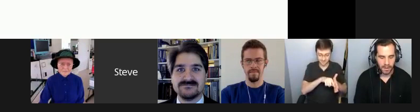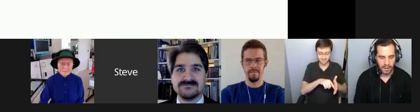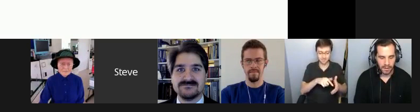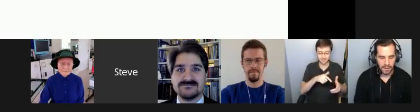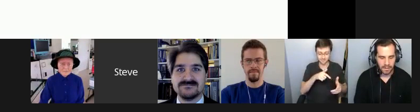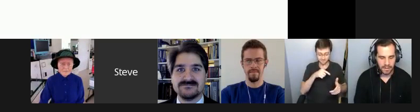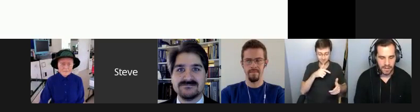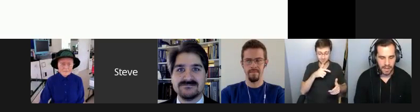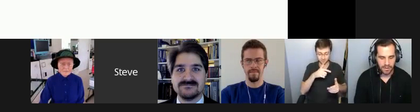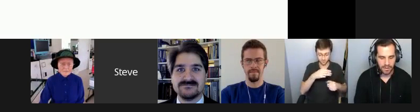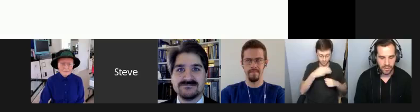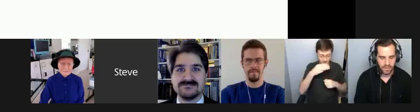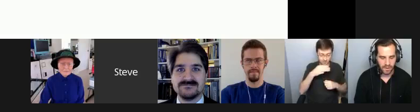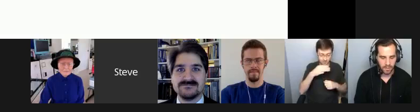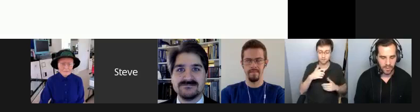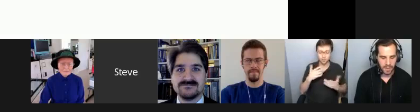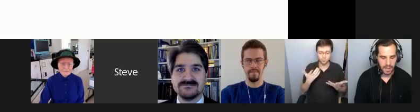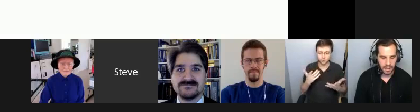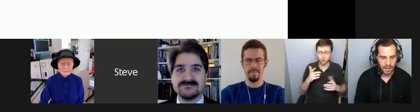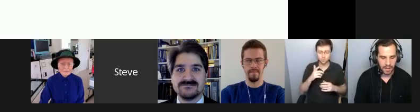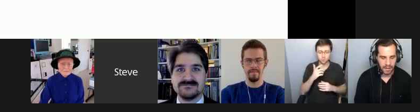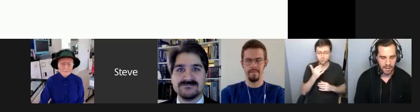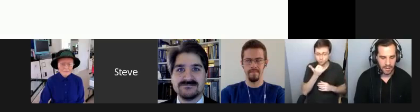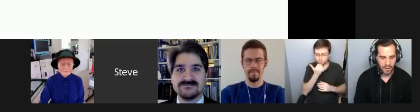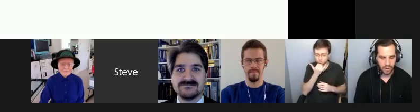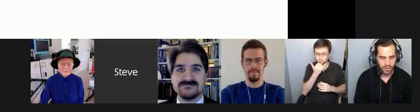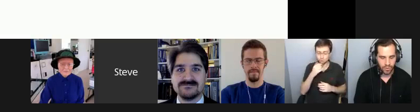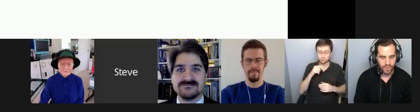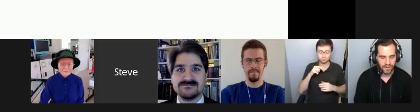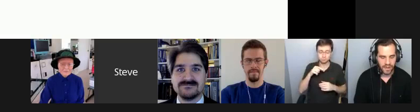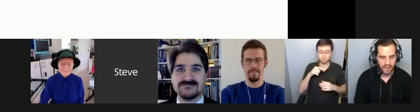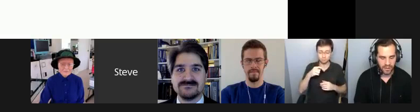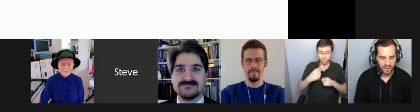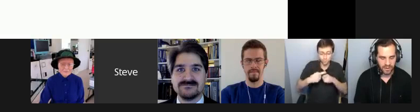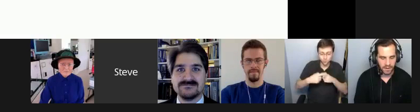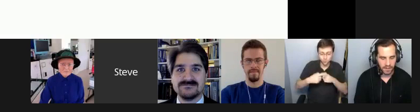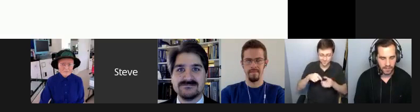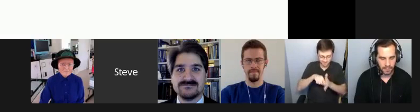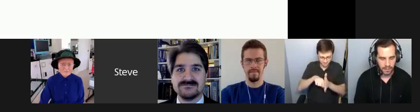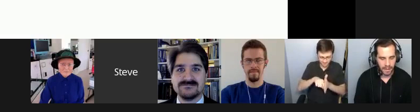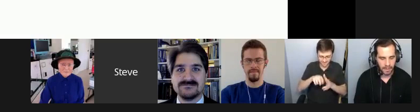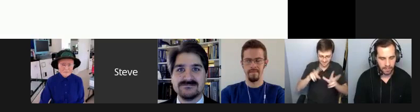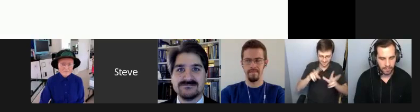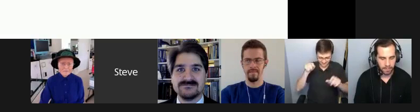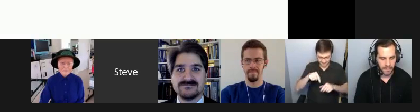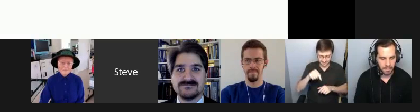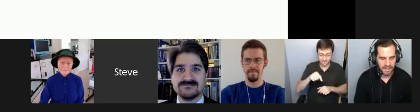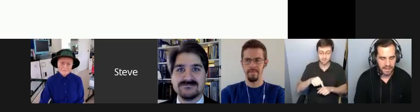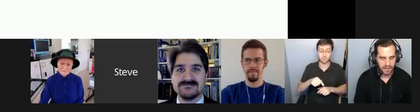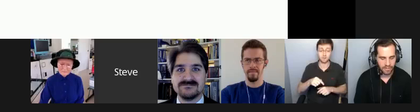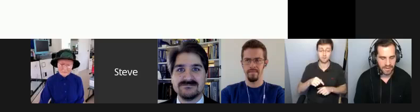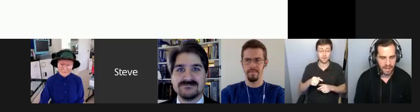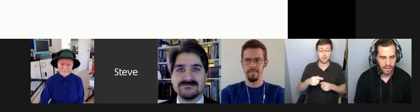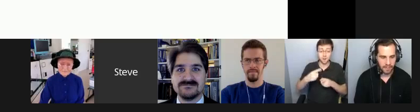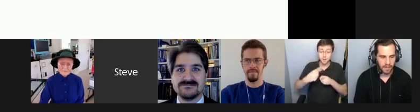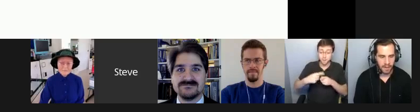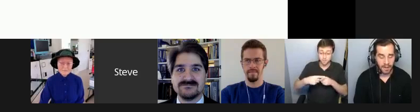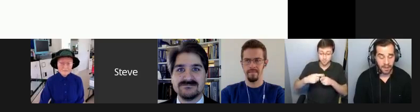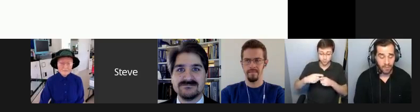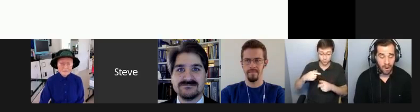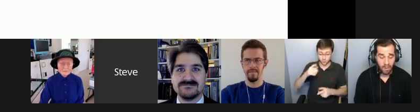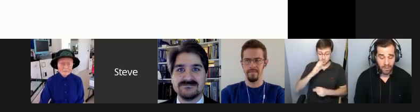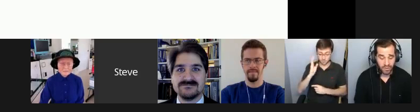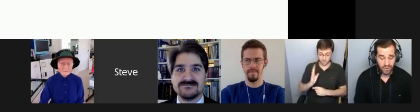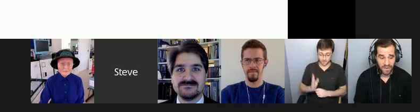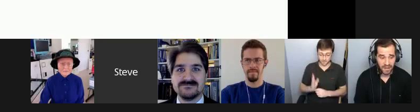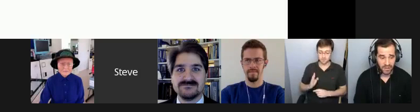Então, aqui nesse slide, nós vemos a justificativa da minha pesquisa de mestrado.